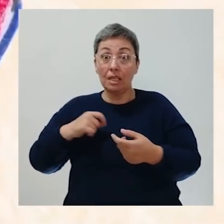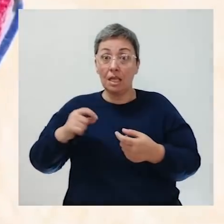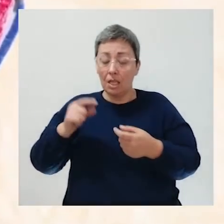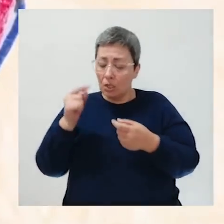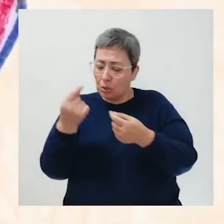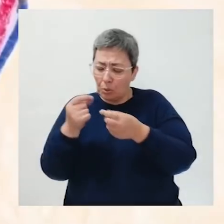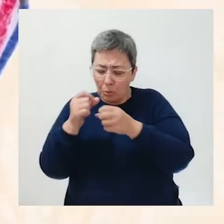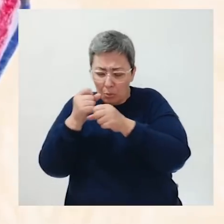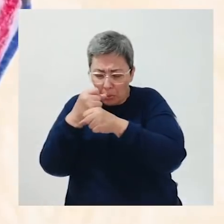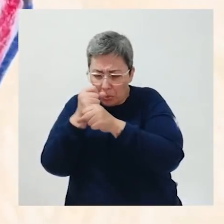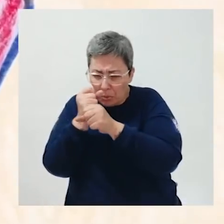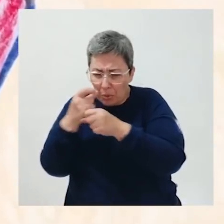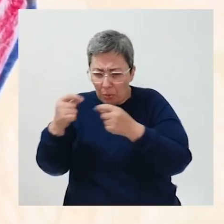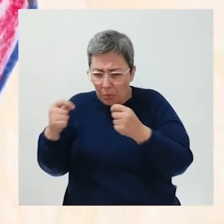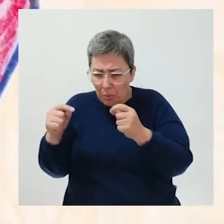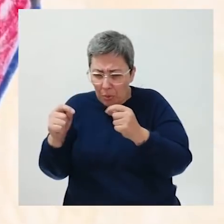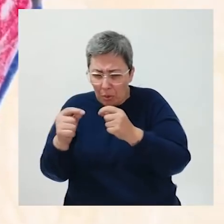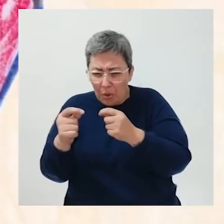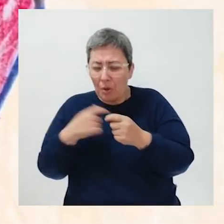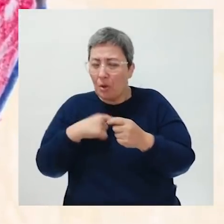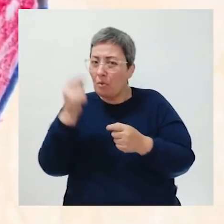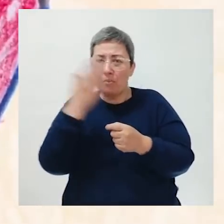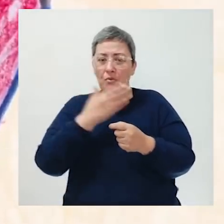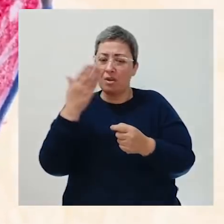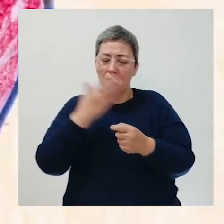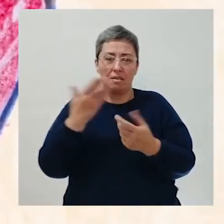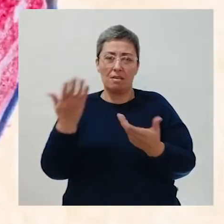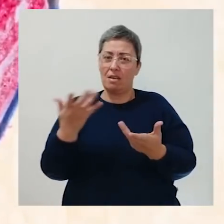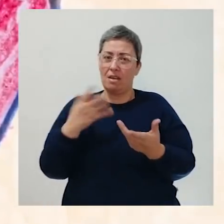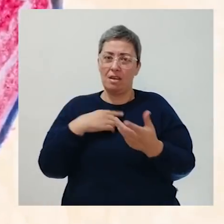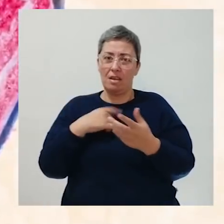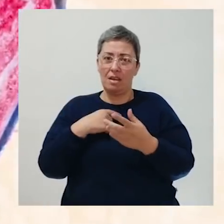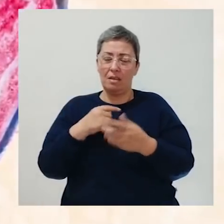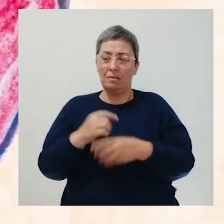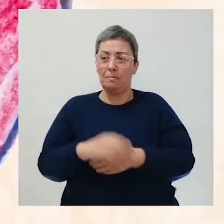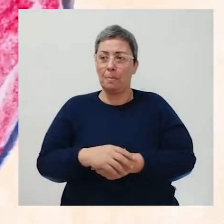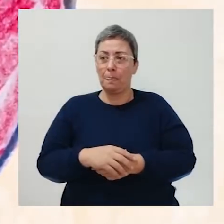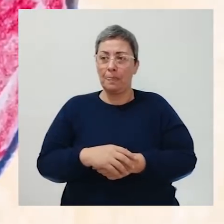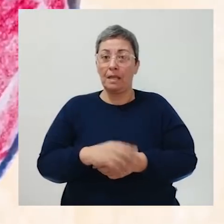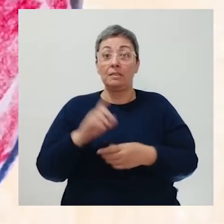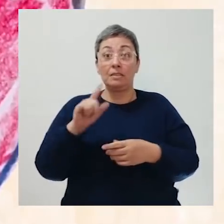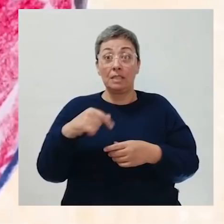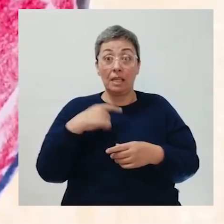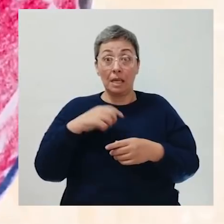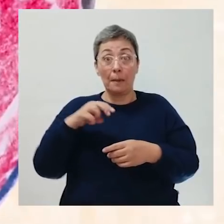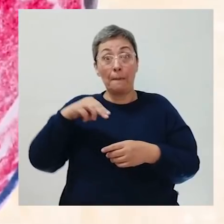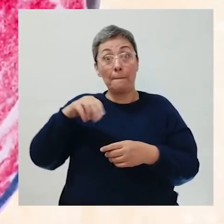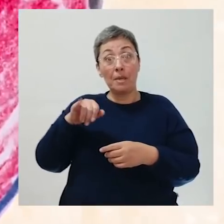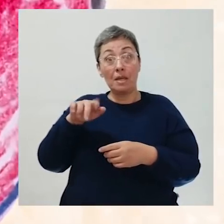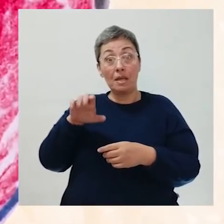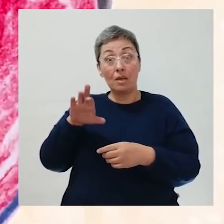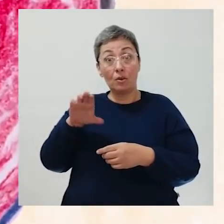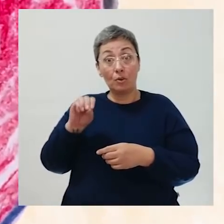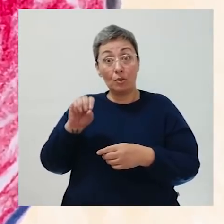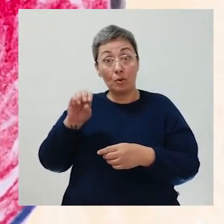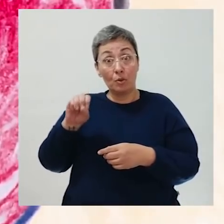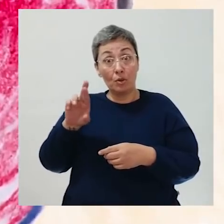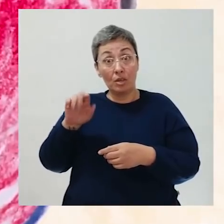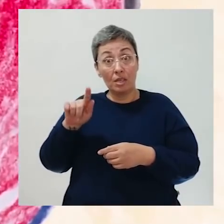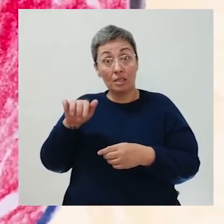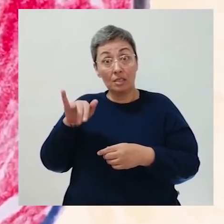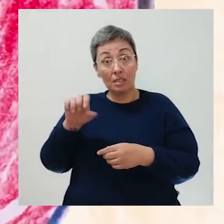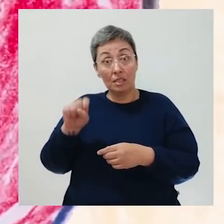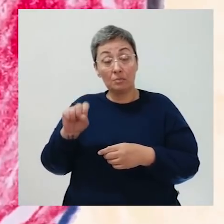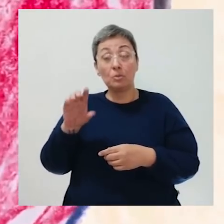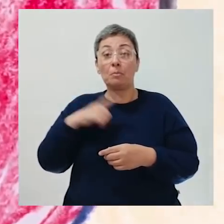tão pequenos, mas tão pequenos, que a gente não consegue ver com os olhos. São os micro-organismos. A gente